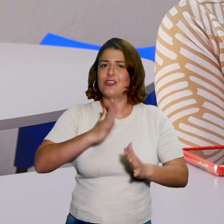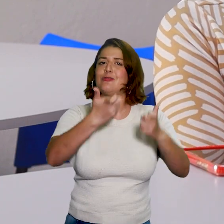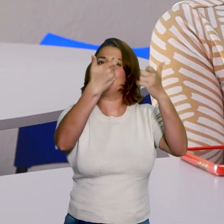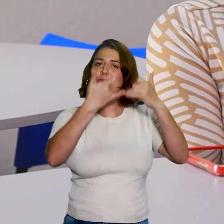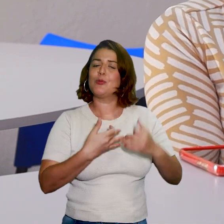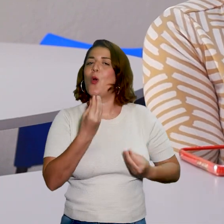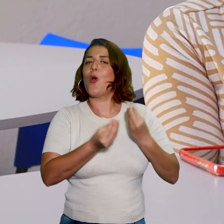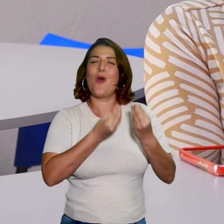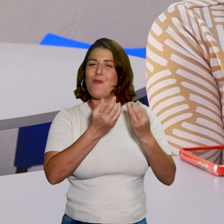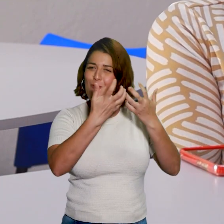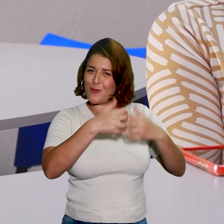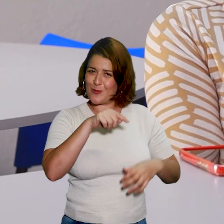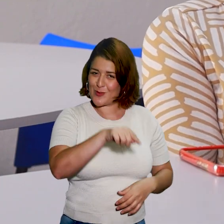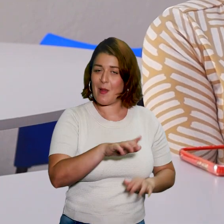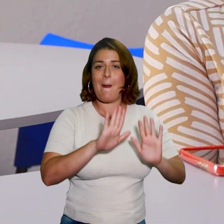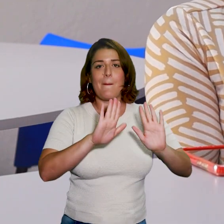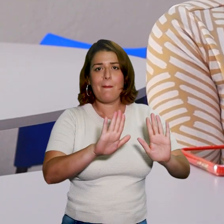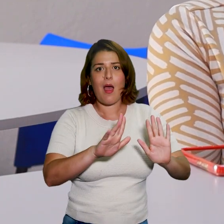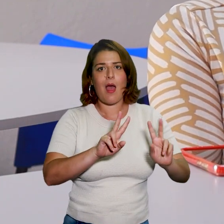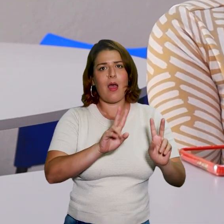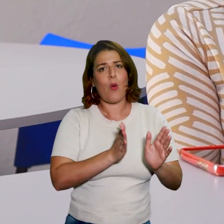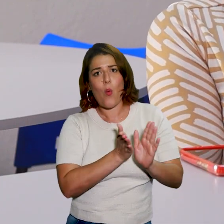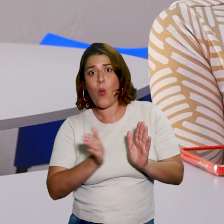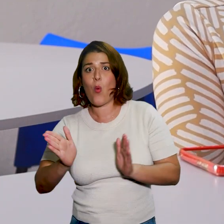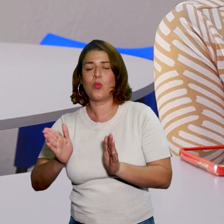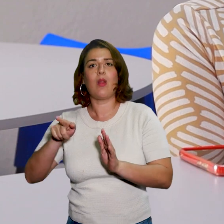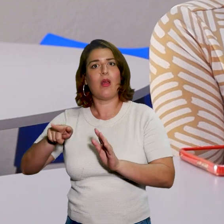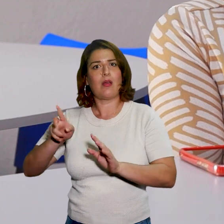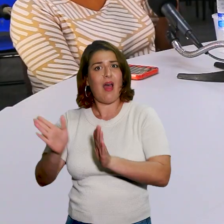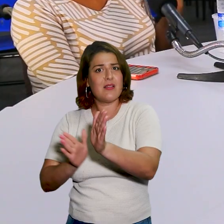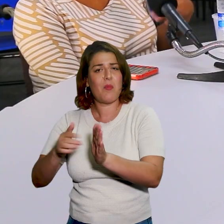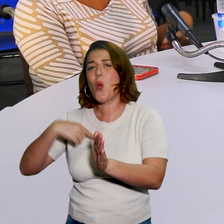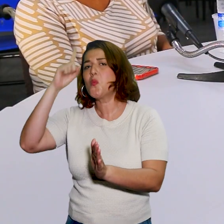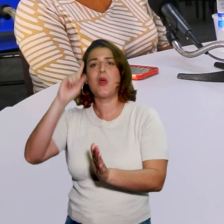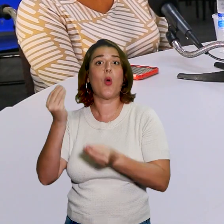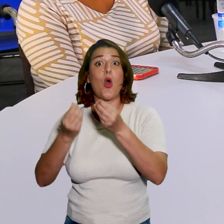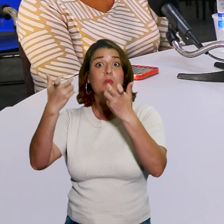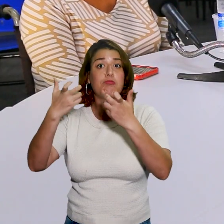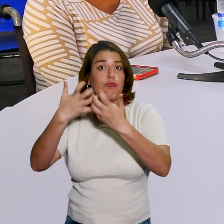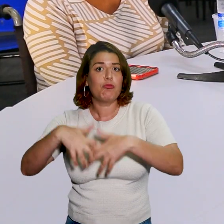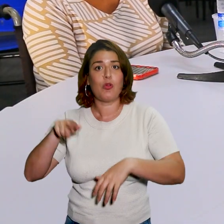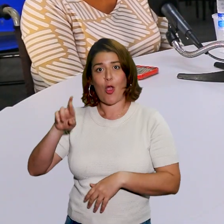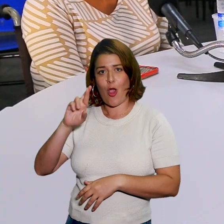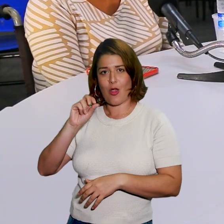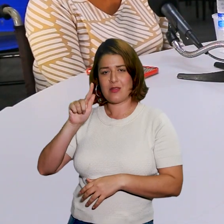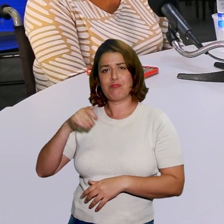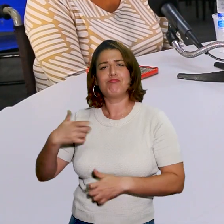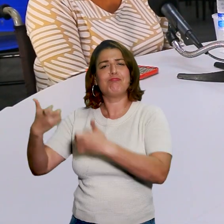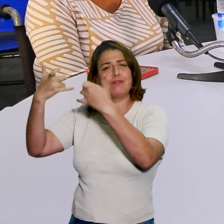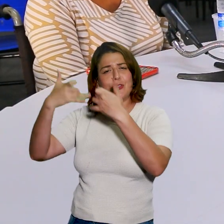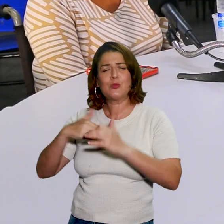alguns amigos meus que já estudavam aqui. Mas aí, em questão de acessibilidade, eu não sabia como era. Aí a Rô foi muito atenciosa, me